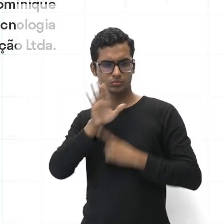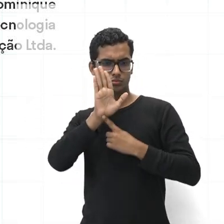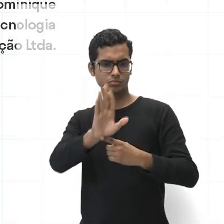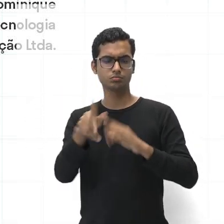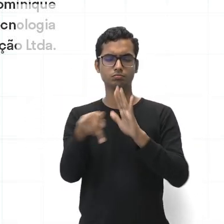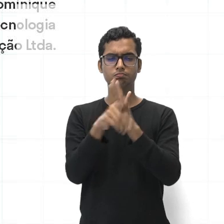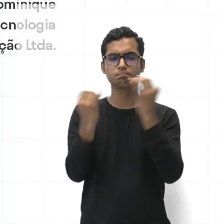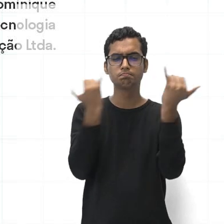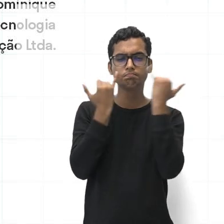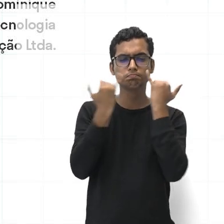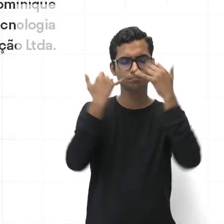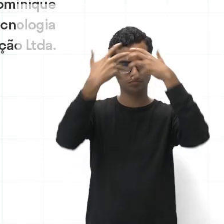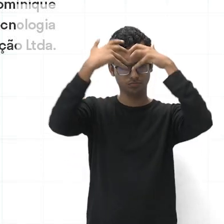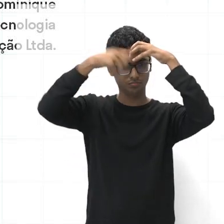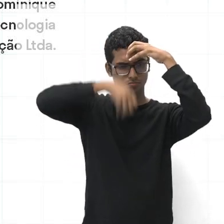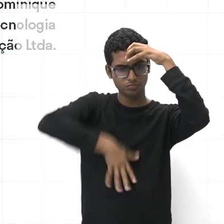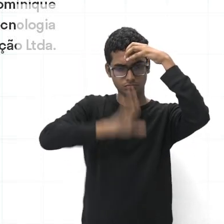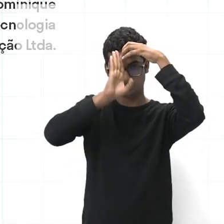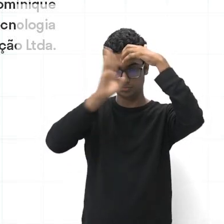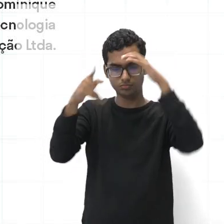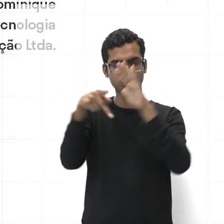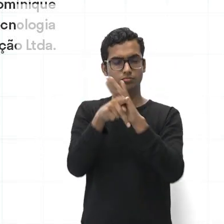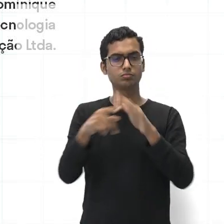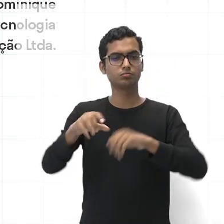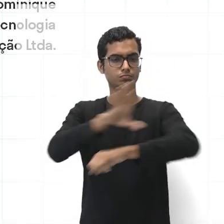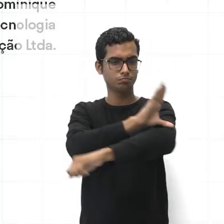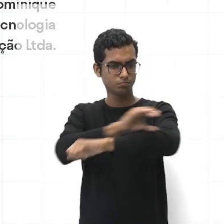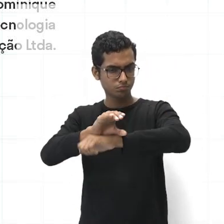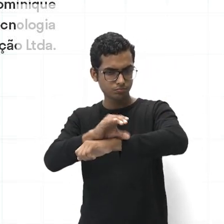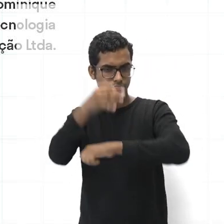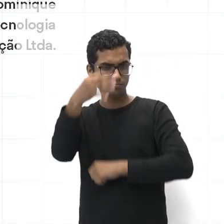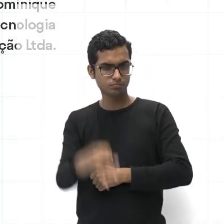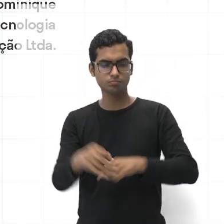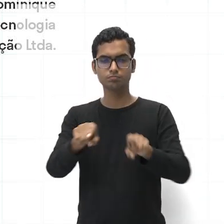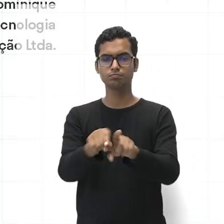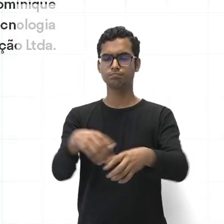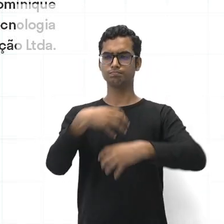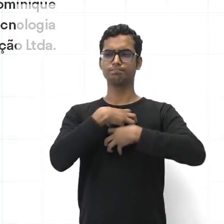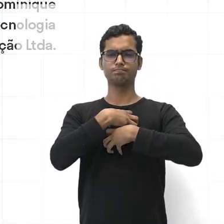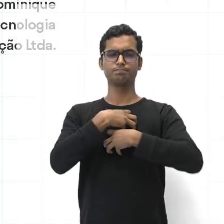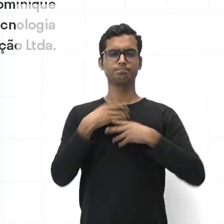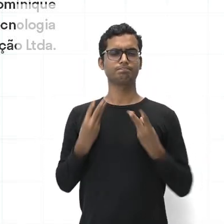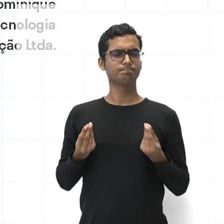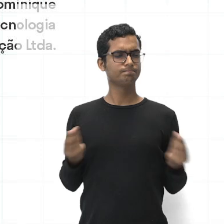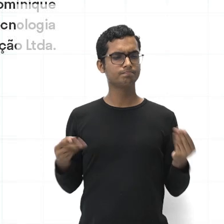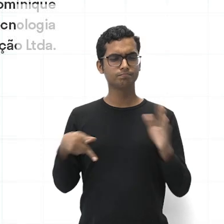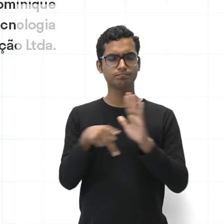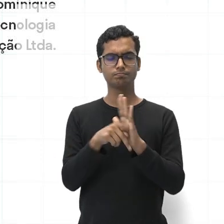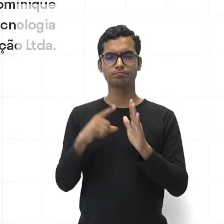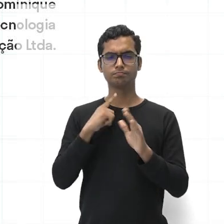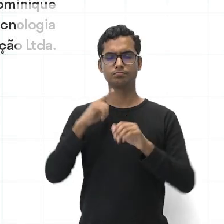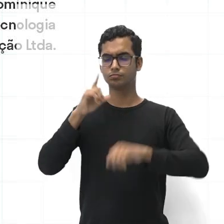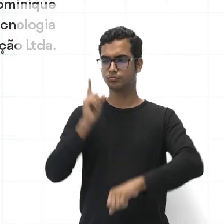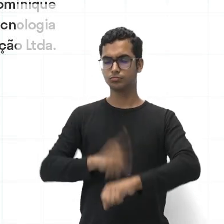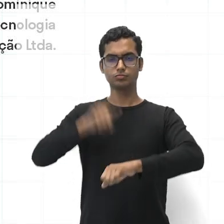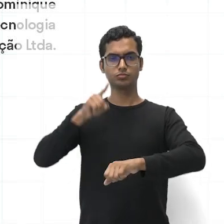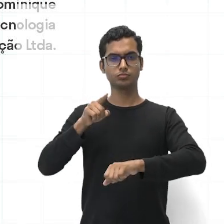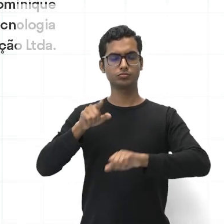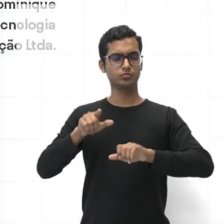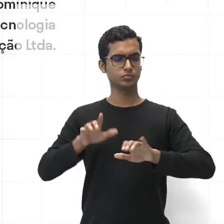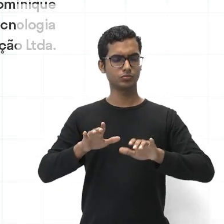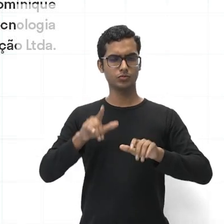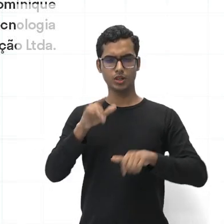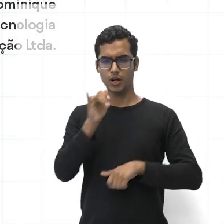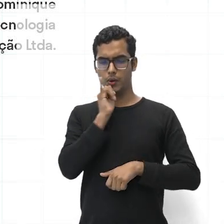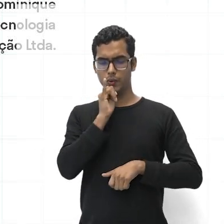sistema nervoso central para os músculos, que é aquela sensação de ato reflexo, né? Se você